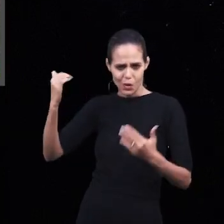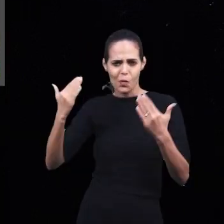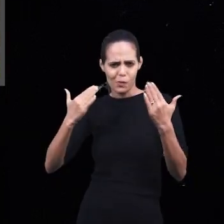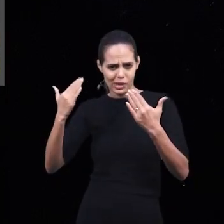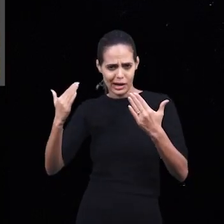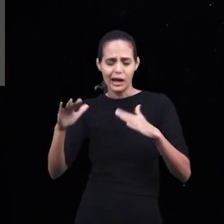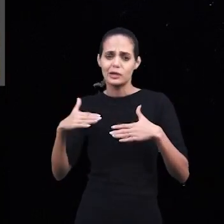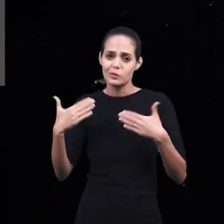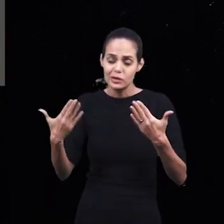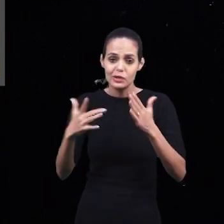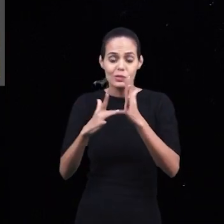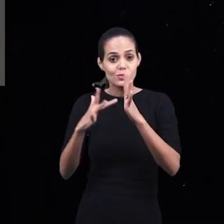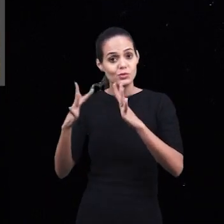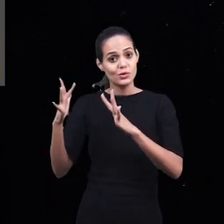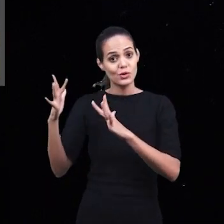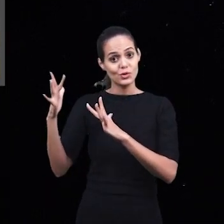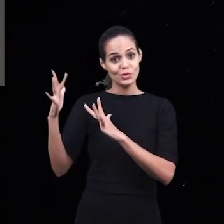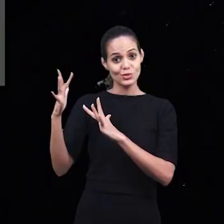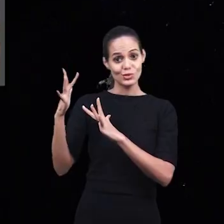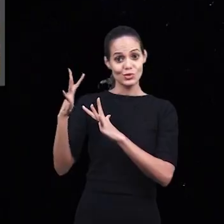em mim